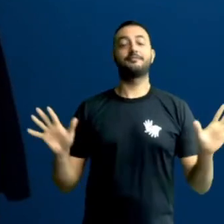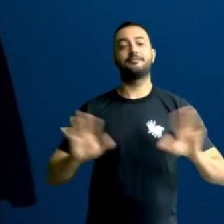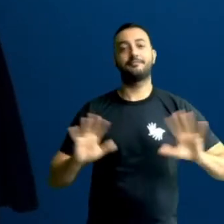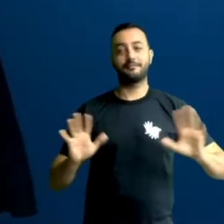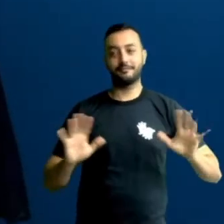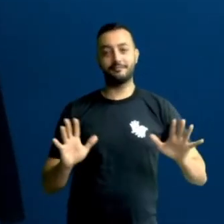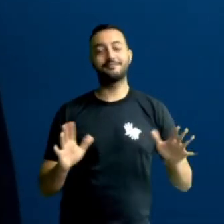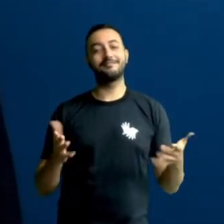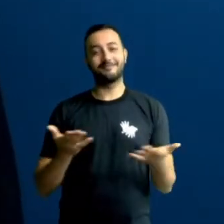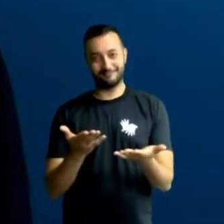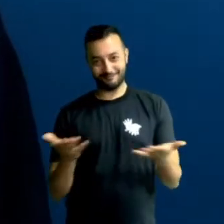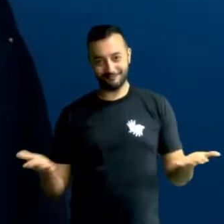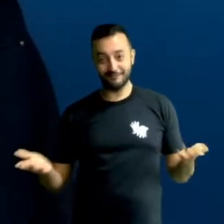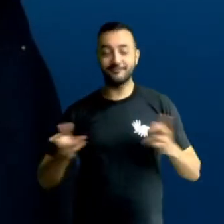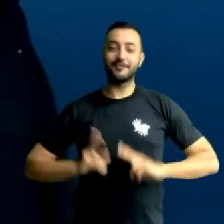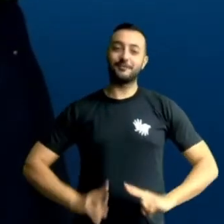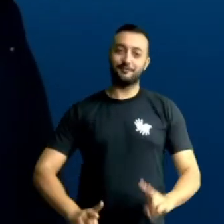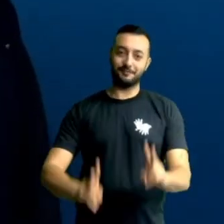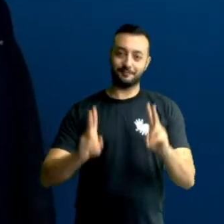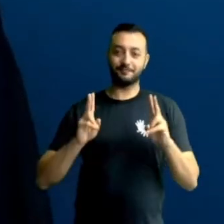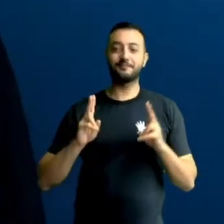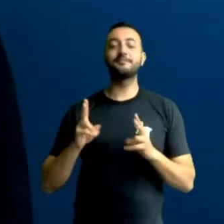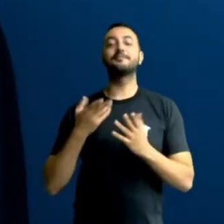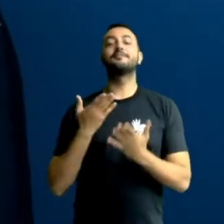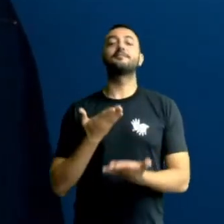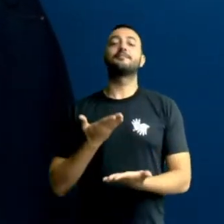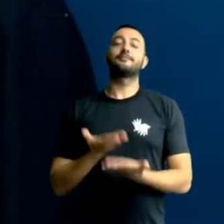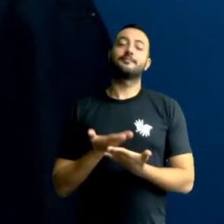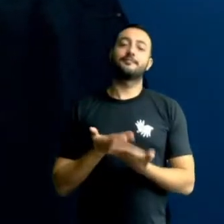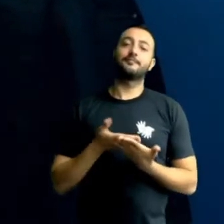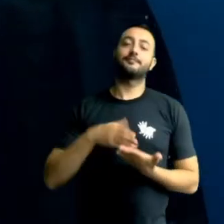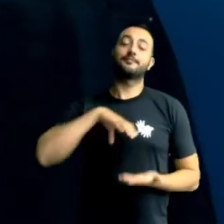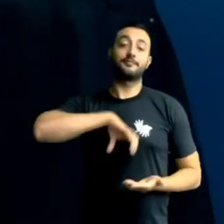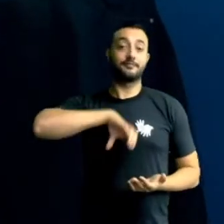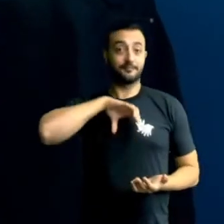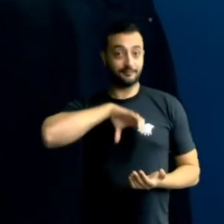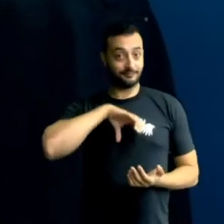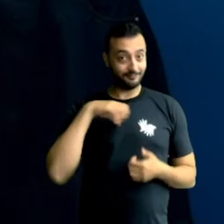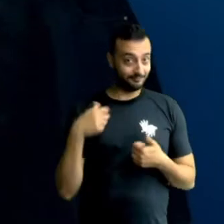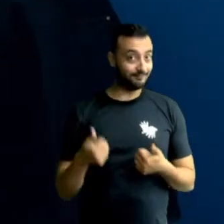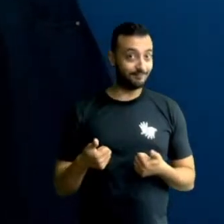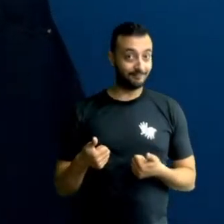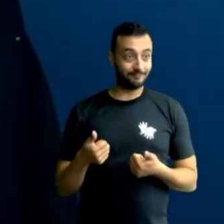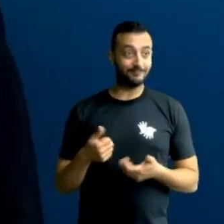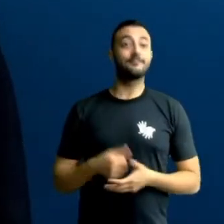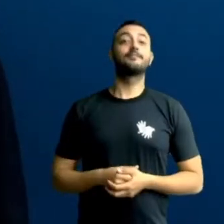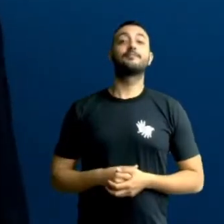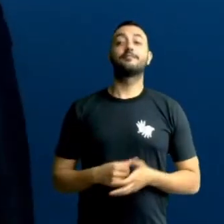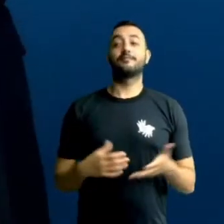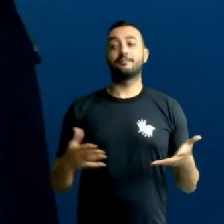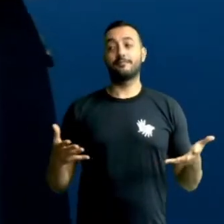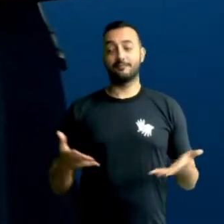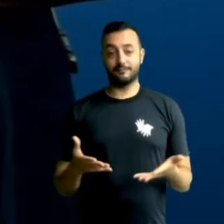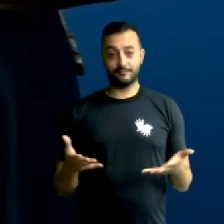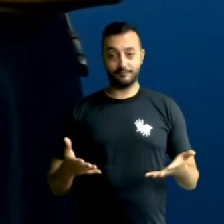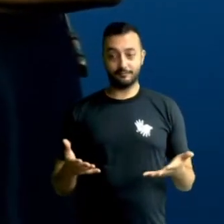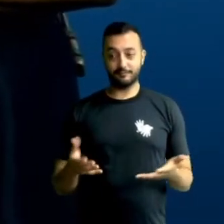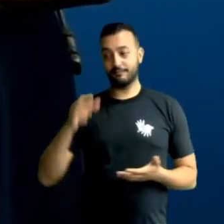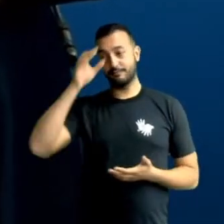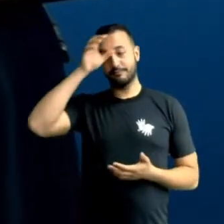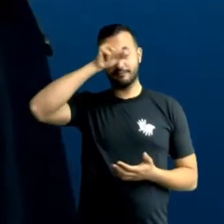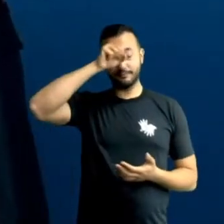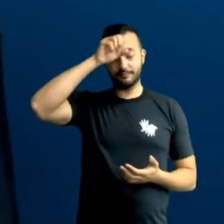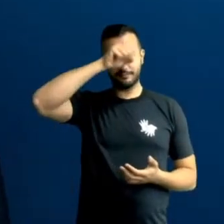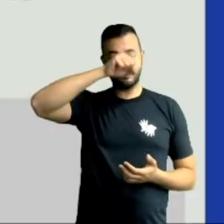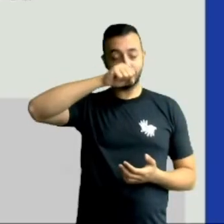Olá, queridos! Vamos dar continuidade às nossas aulas de língua portuguesa, tá bom? Hoje vamos